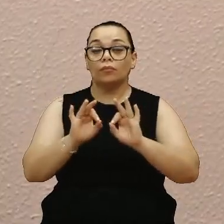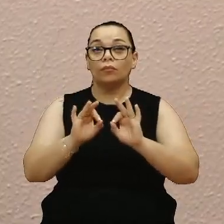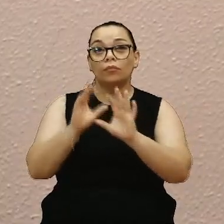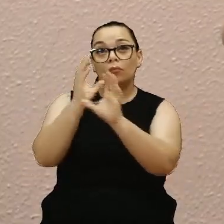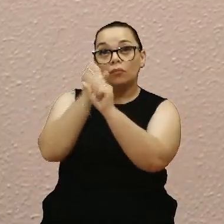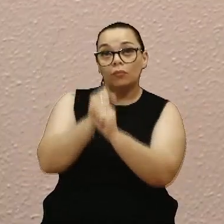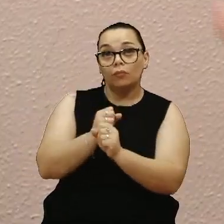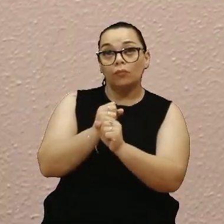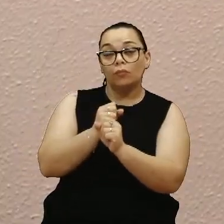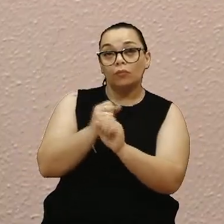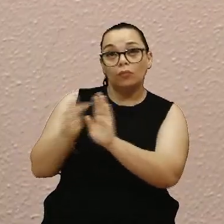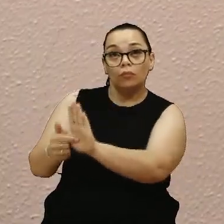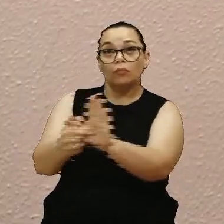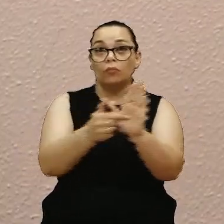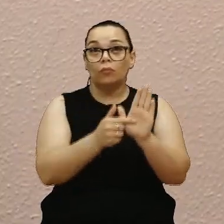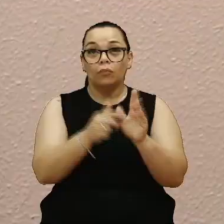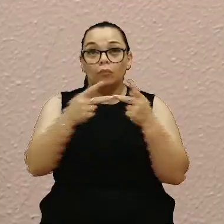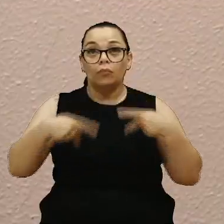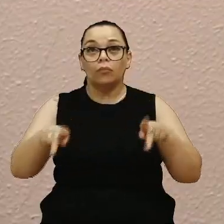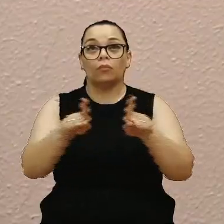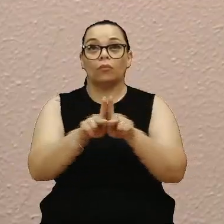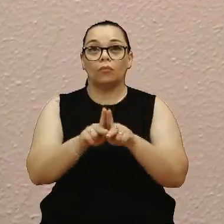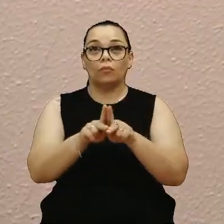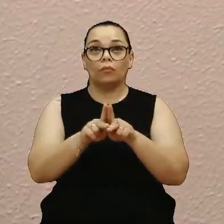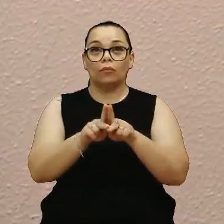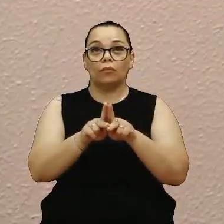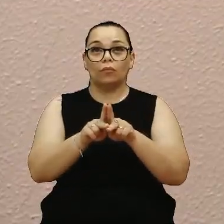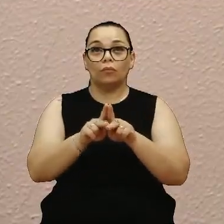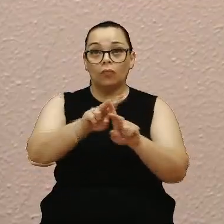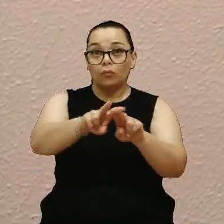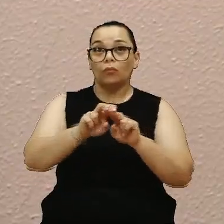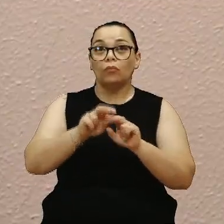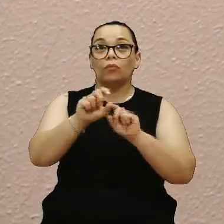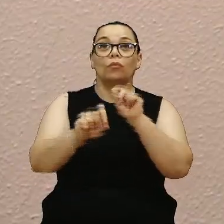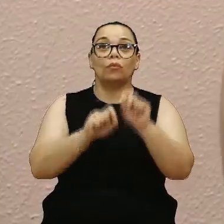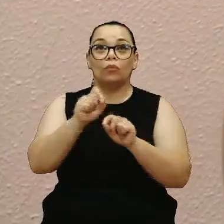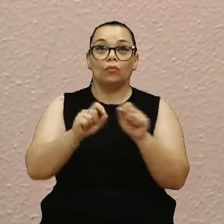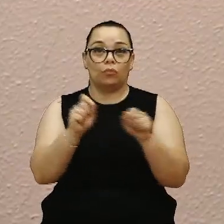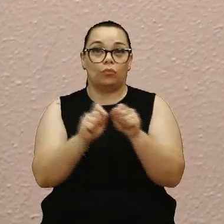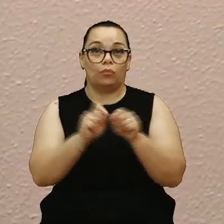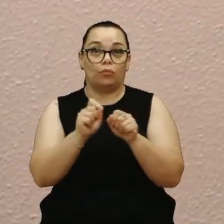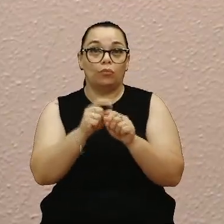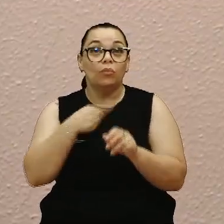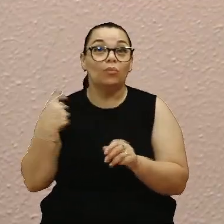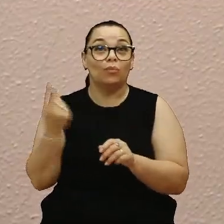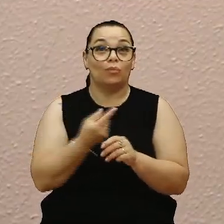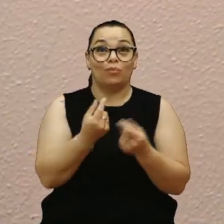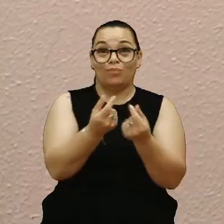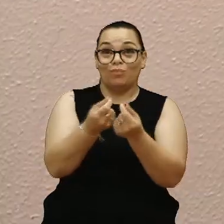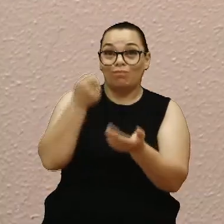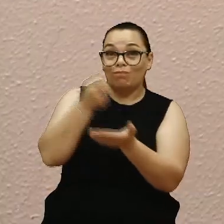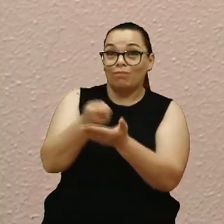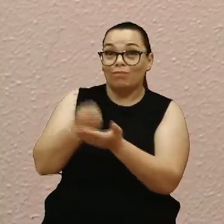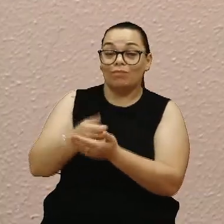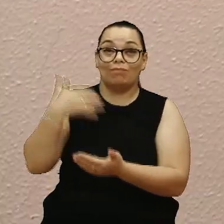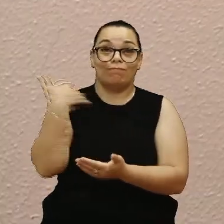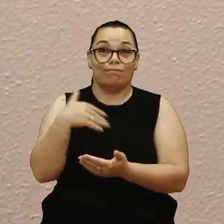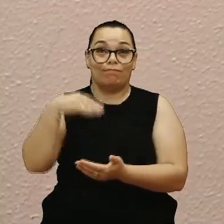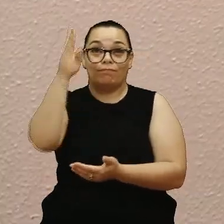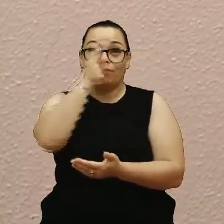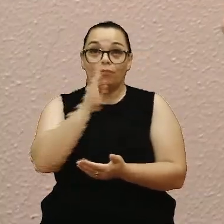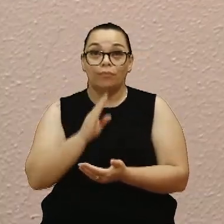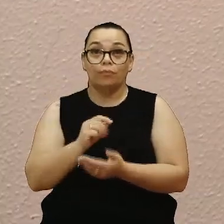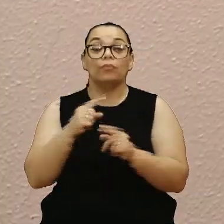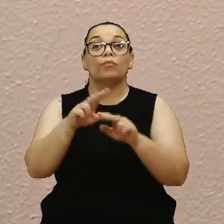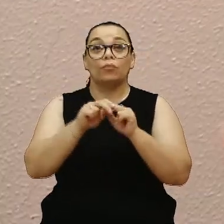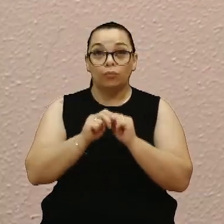contas e evidenciar para a população os motivos que fazem a nossa tarifa ser uma das mais caras do Brasil.